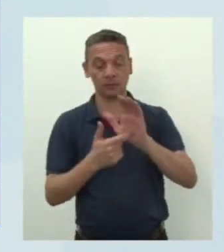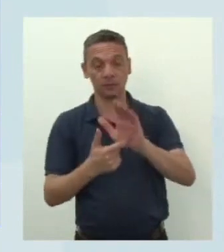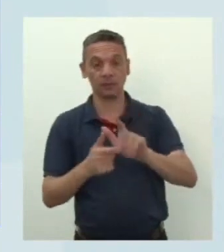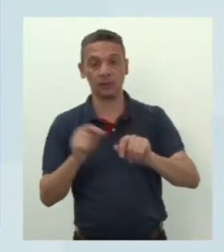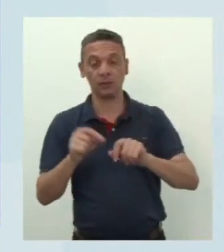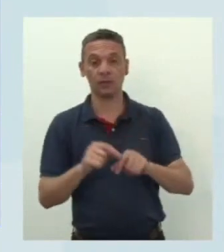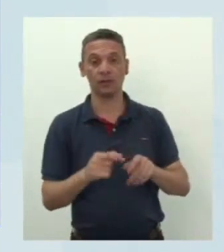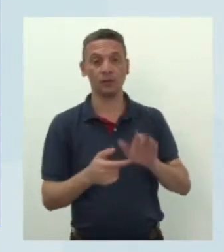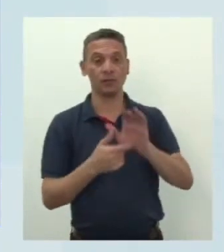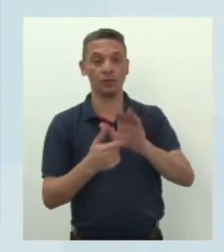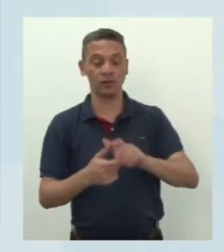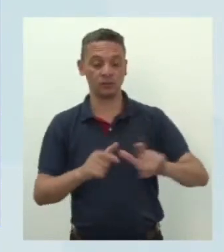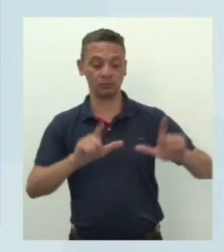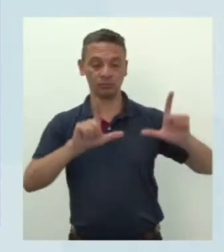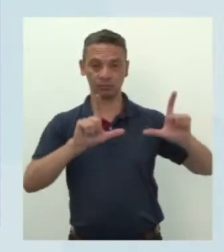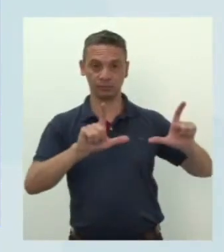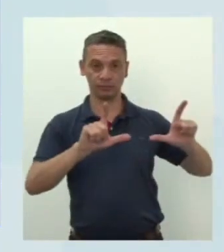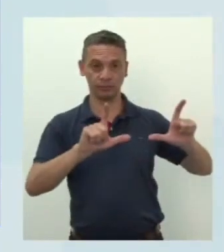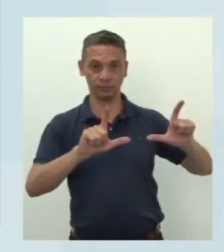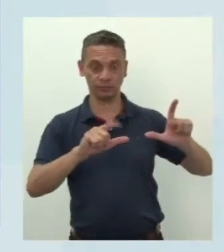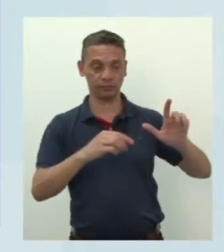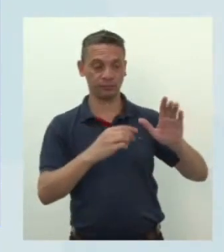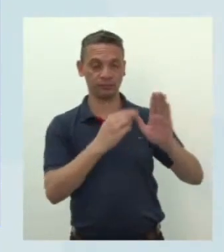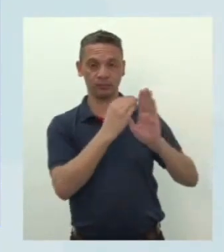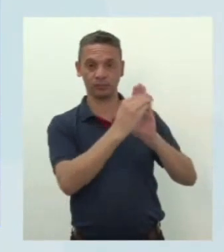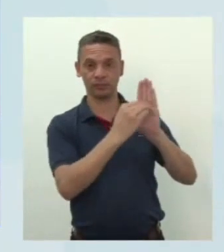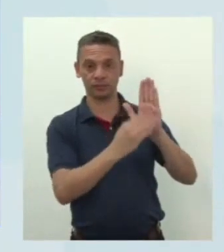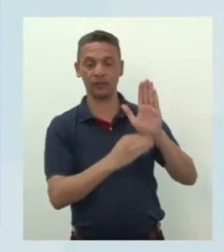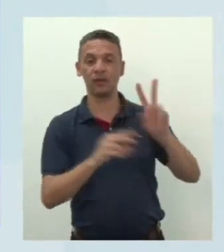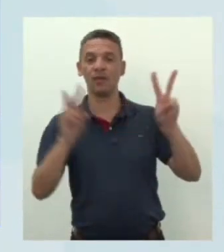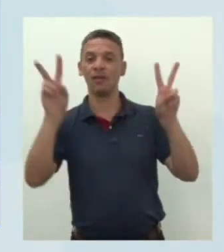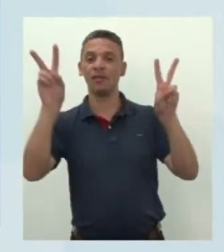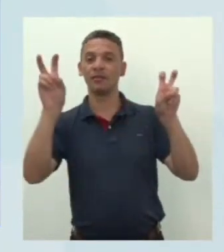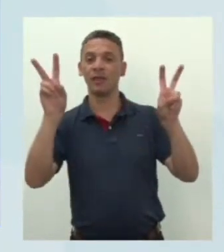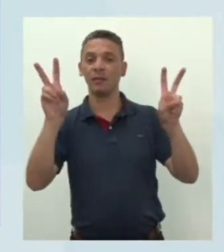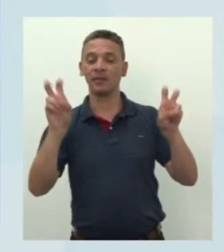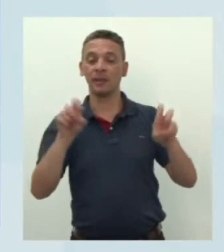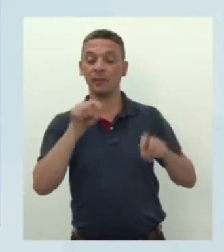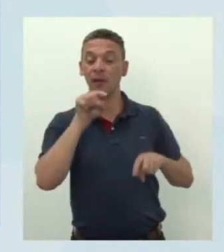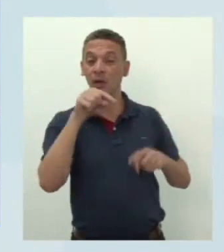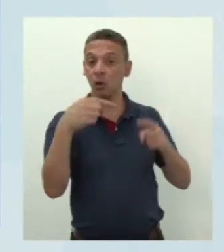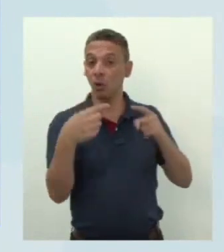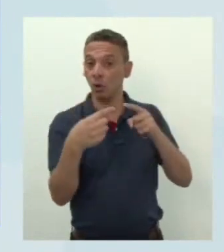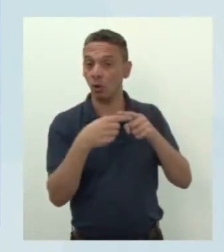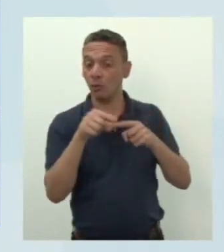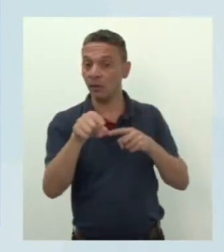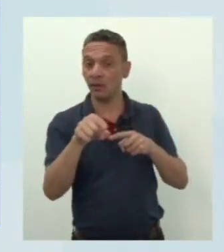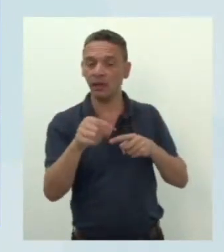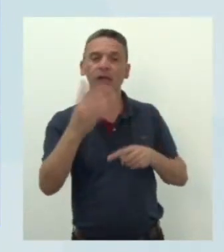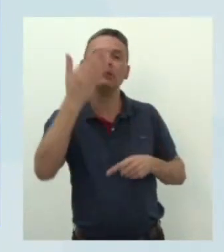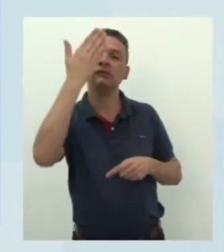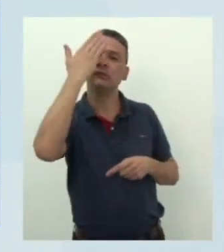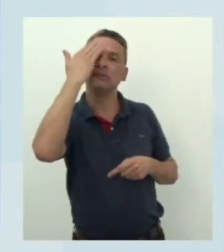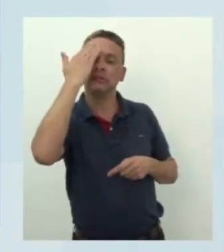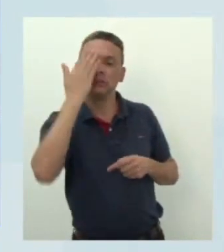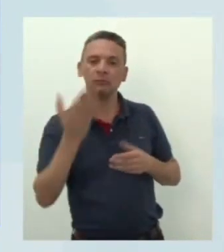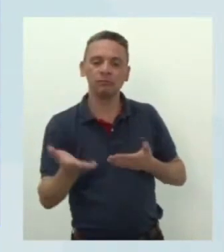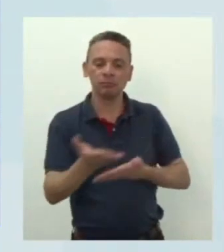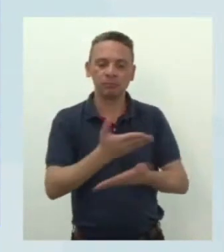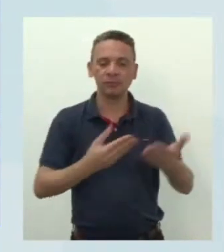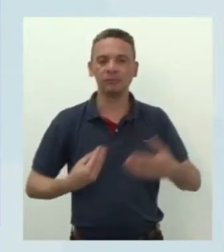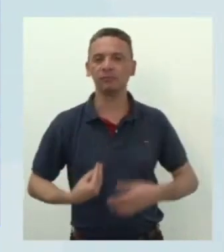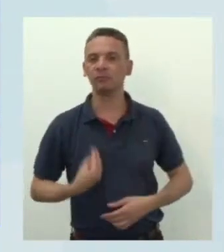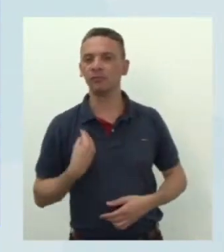nosso estudante um infográfico com uma temática que o envolva e que esteja presente no